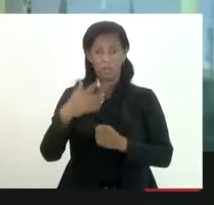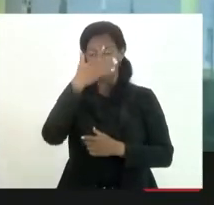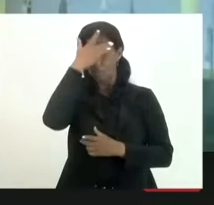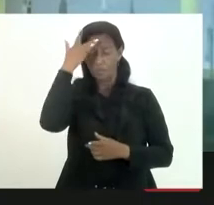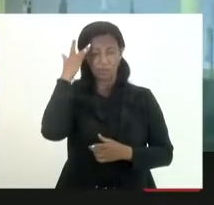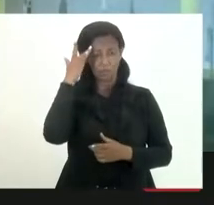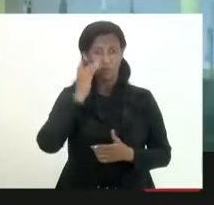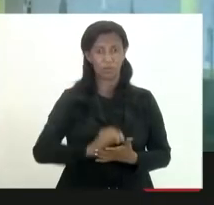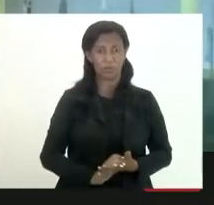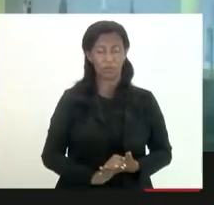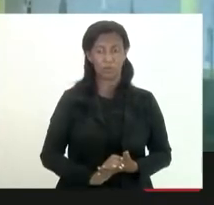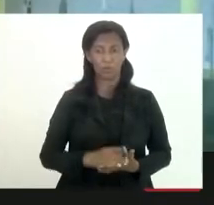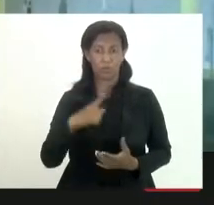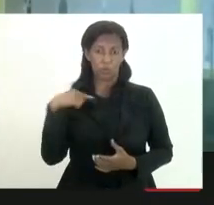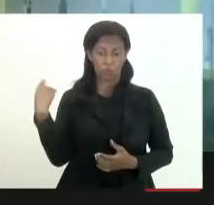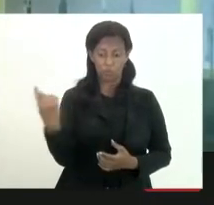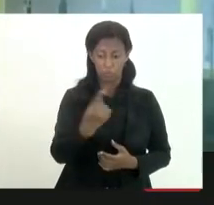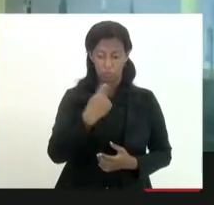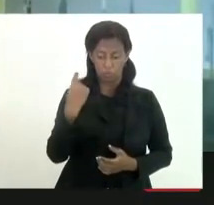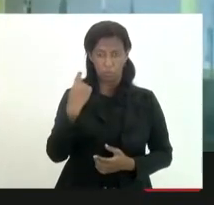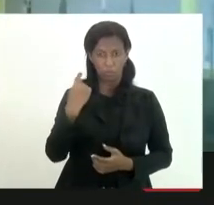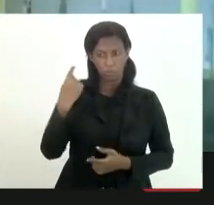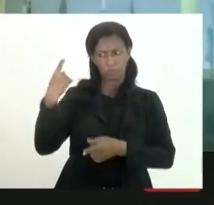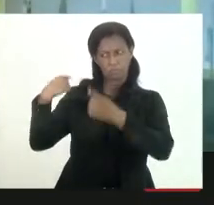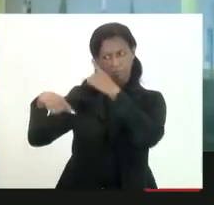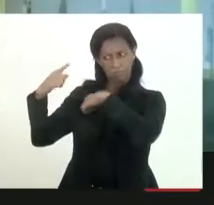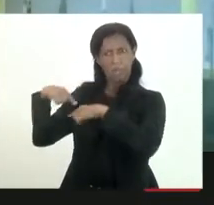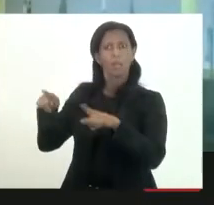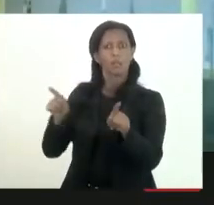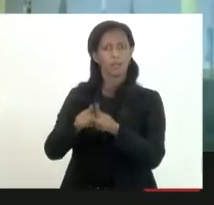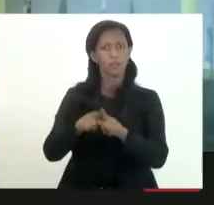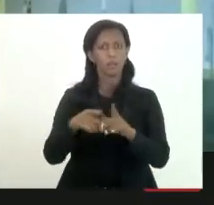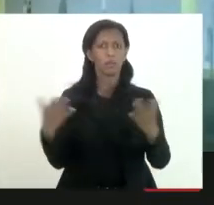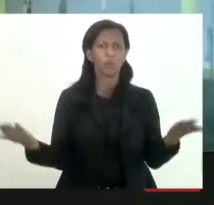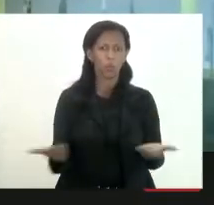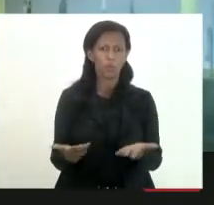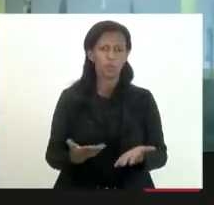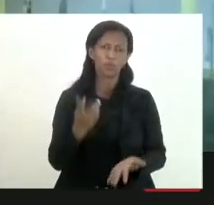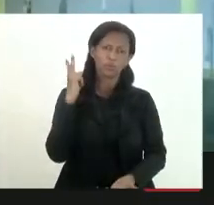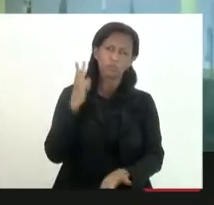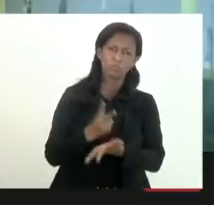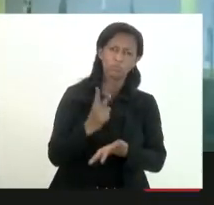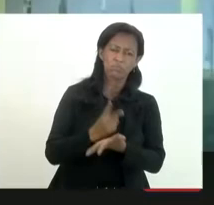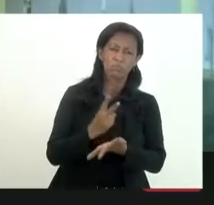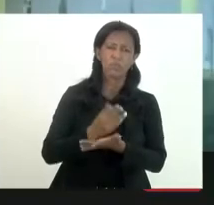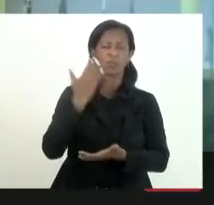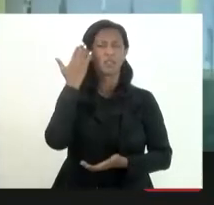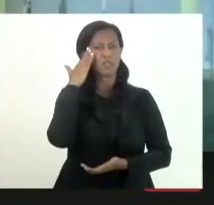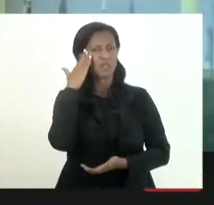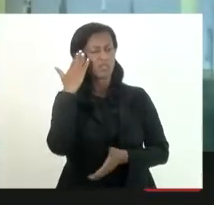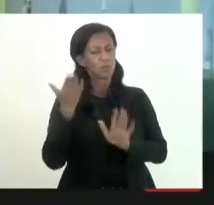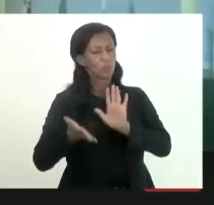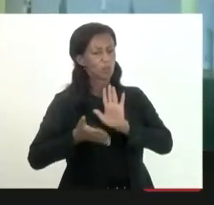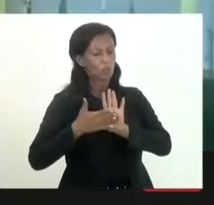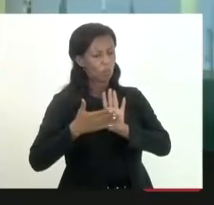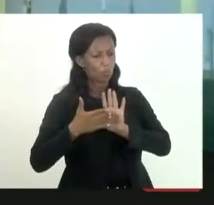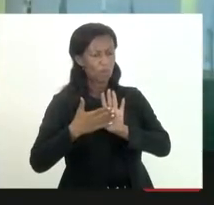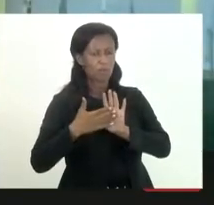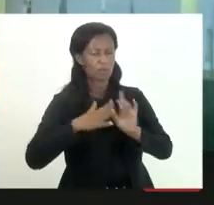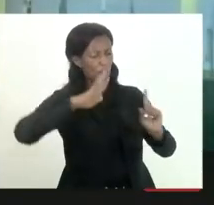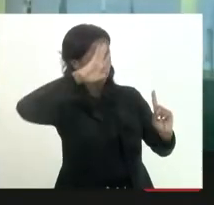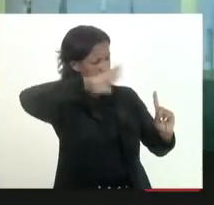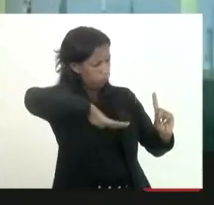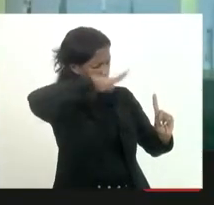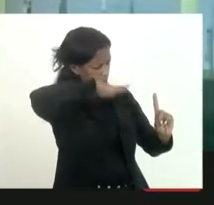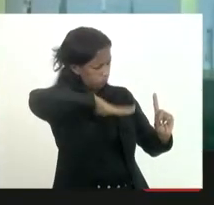pessoas, os nossos antepassados e nós ainda hoje, continuamos entendendo e louvando e saudando